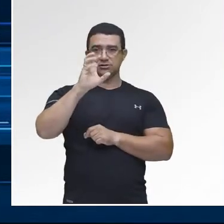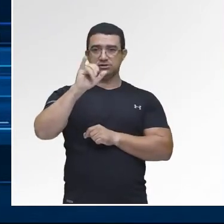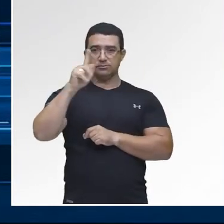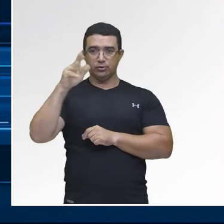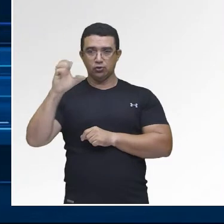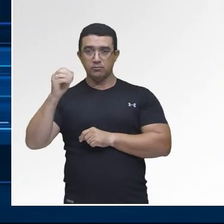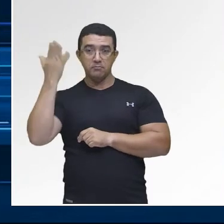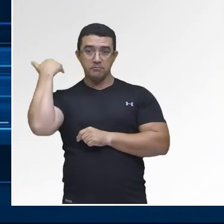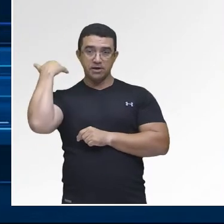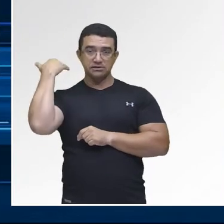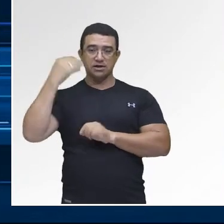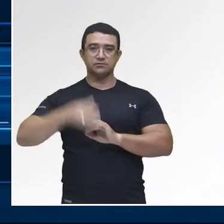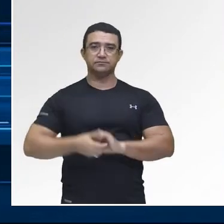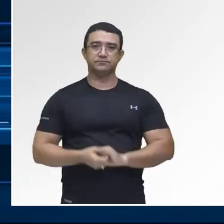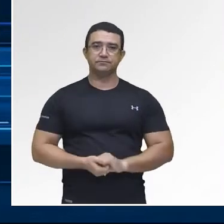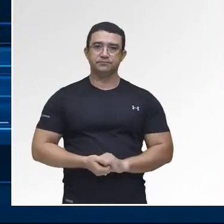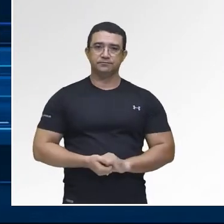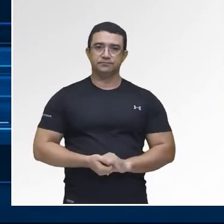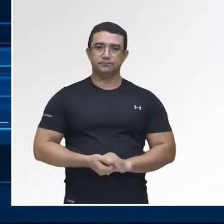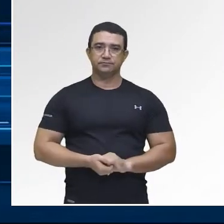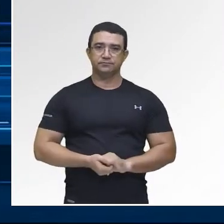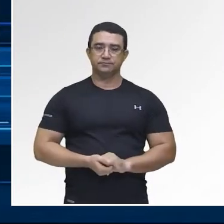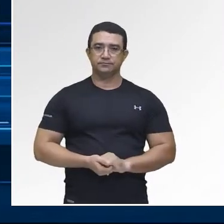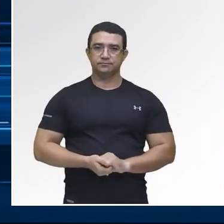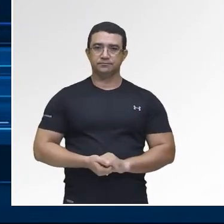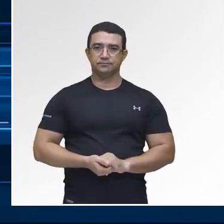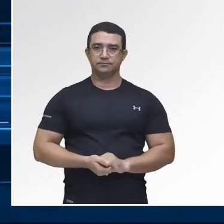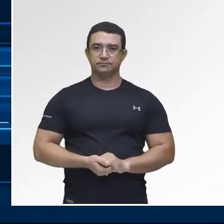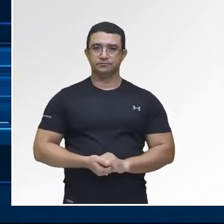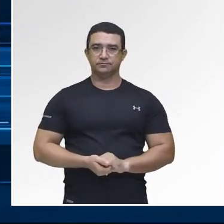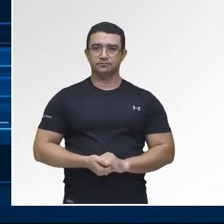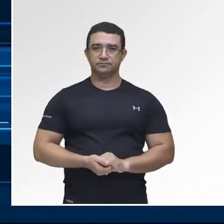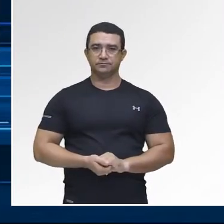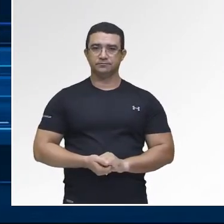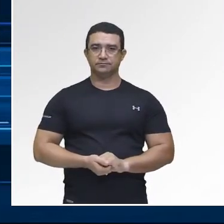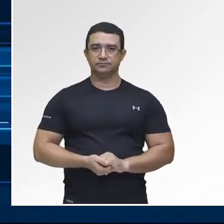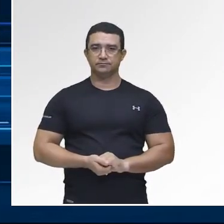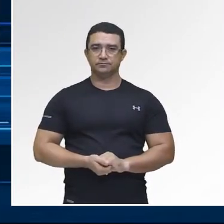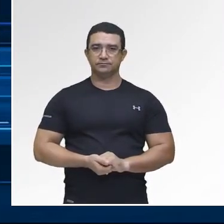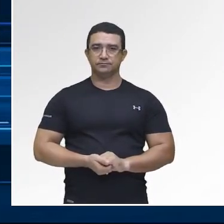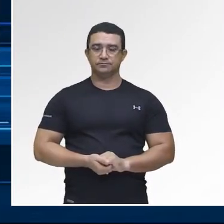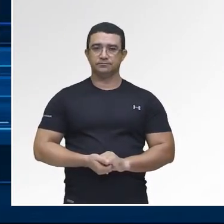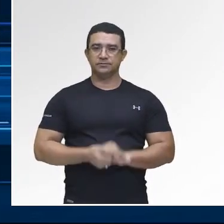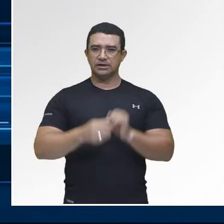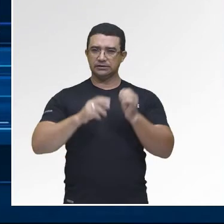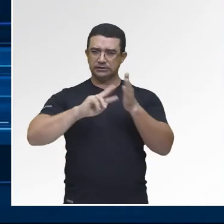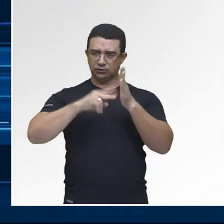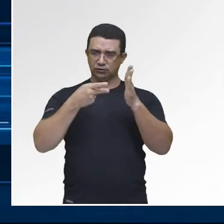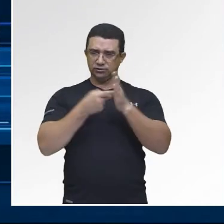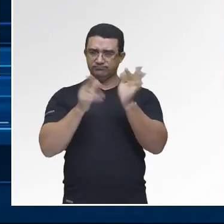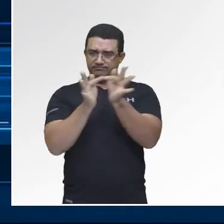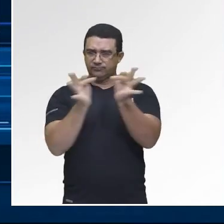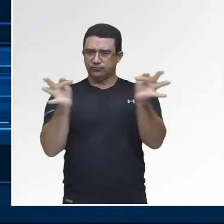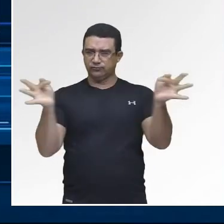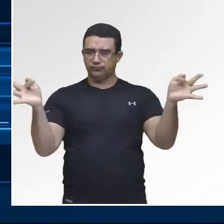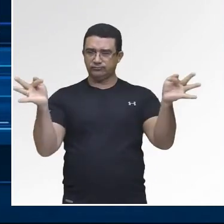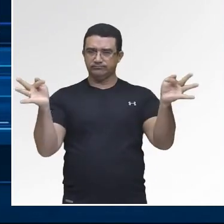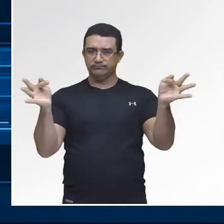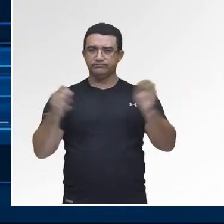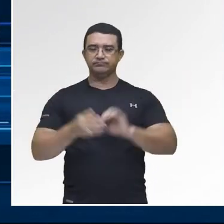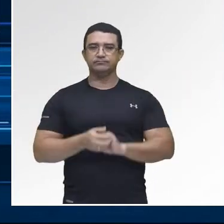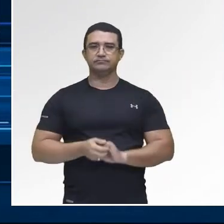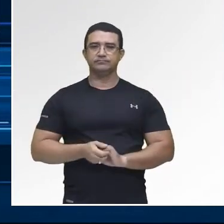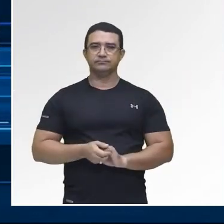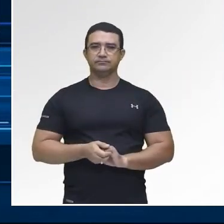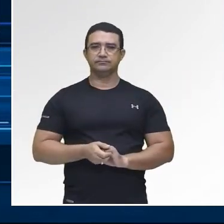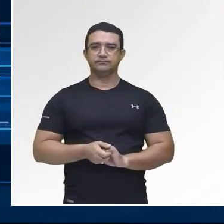have not visited us for the last 6 years. Então, they have not visited us for the